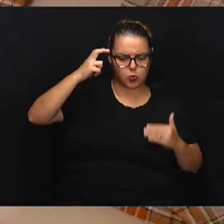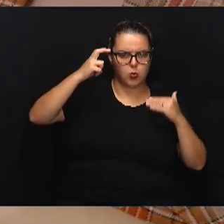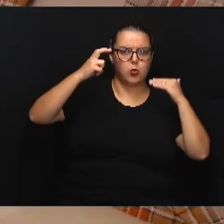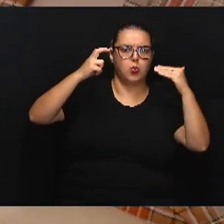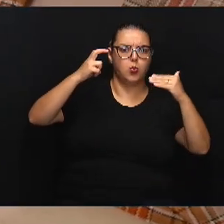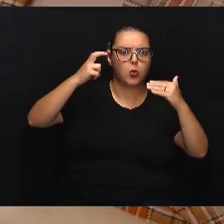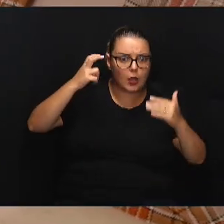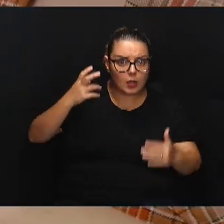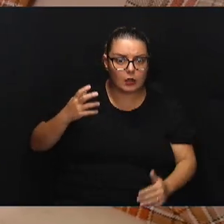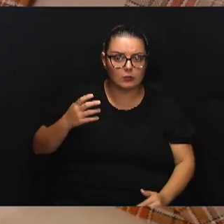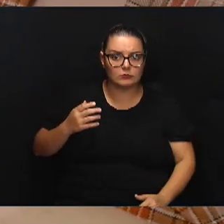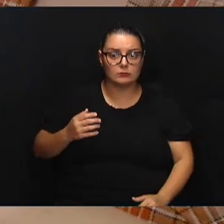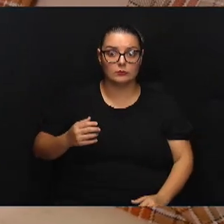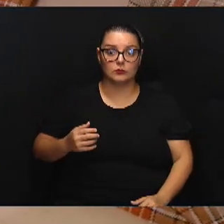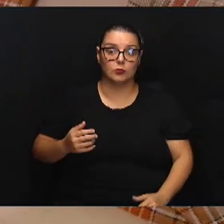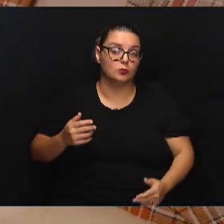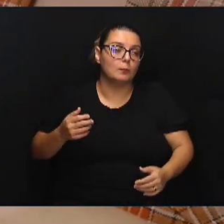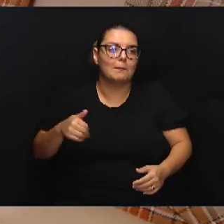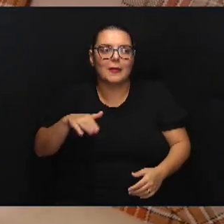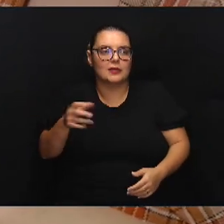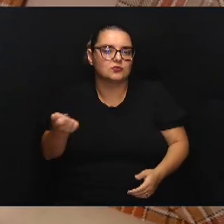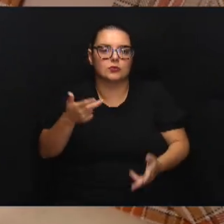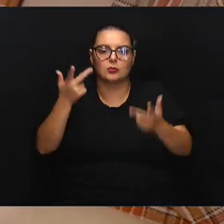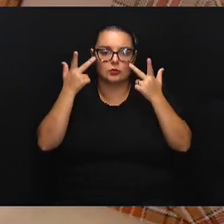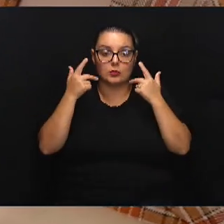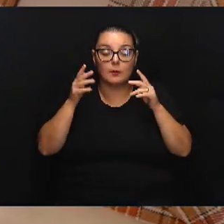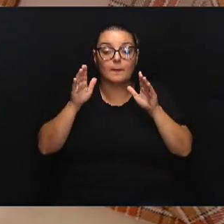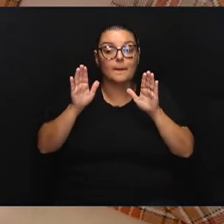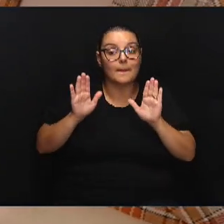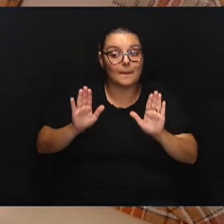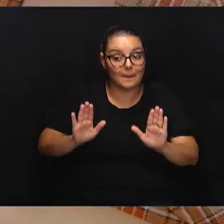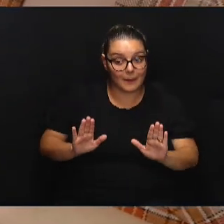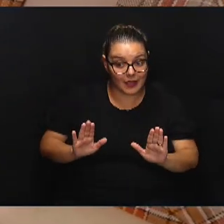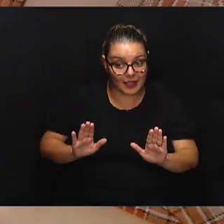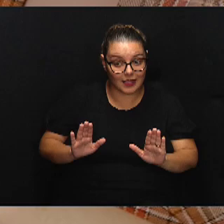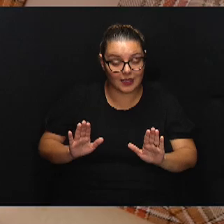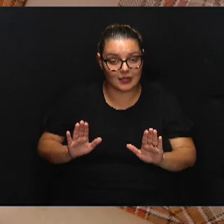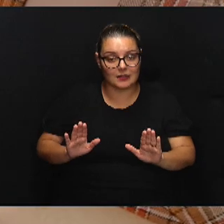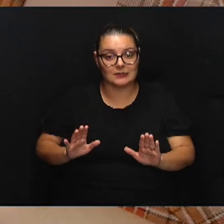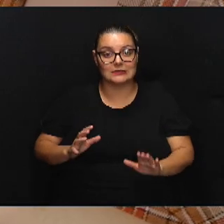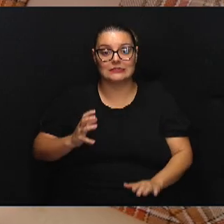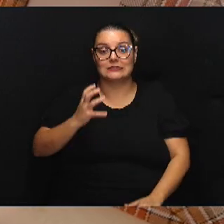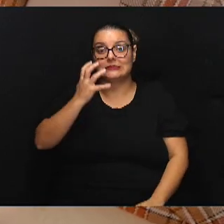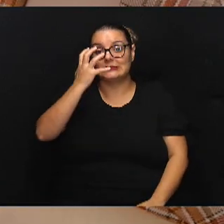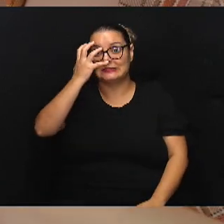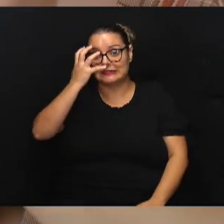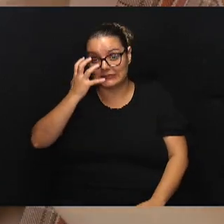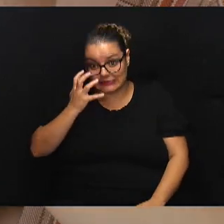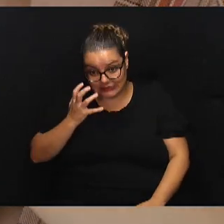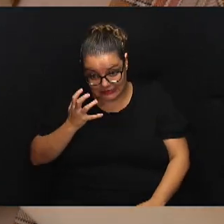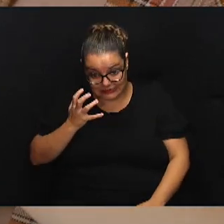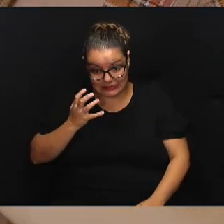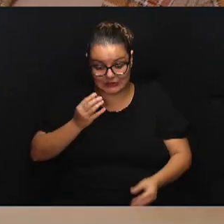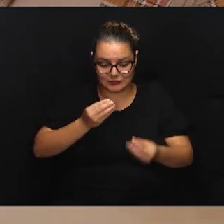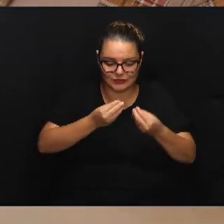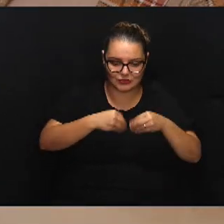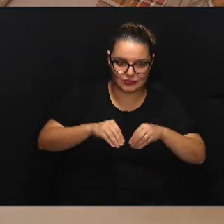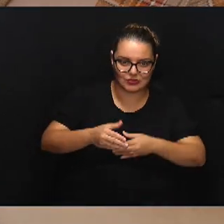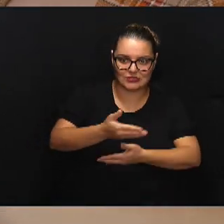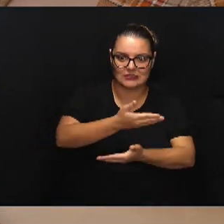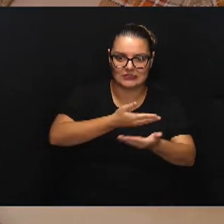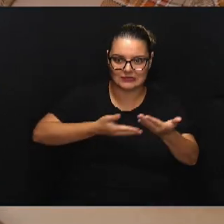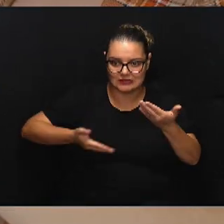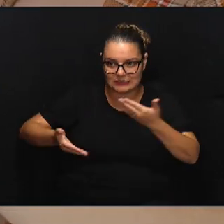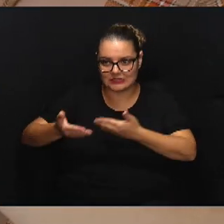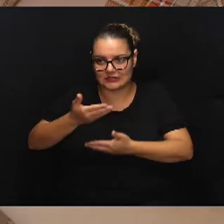1, até às vezes acima da normalidade. Mas ele tem sérios prejuízos de interação.